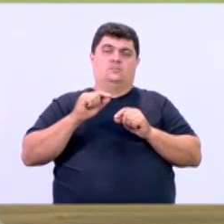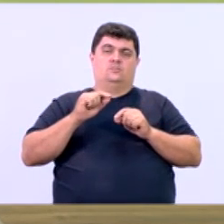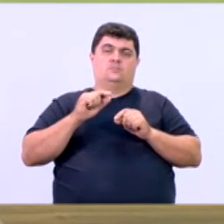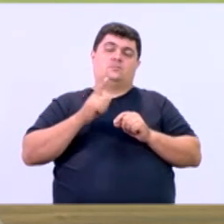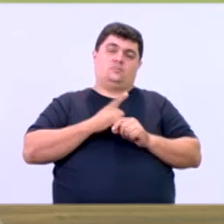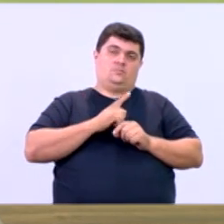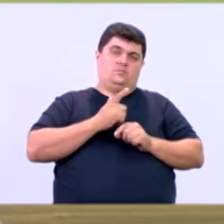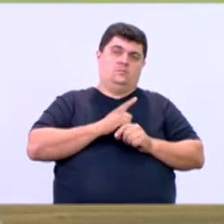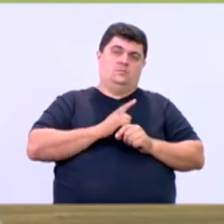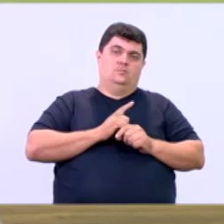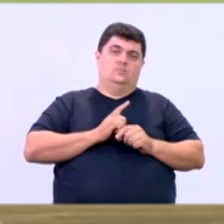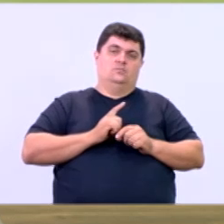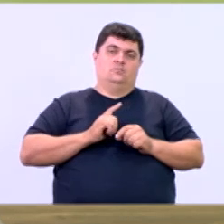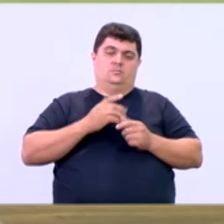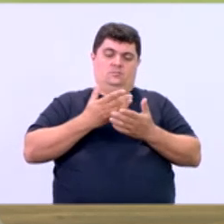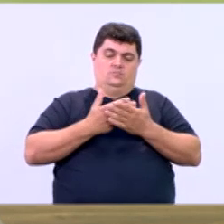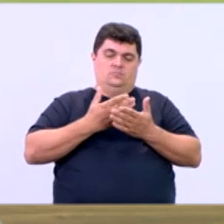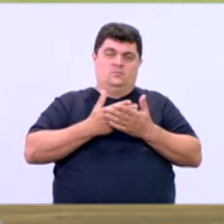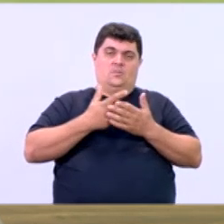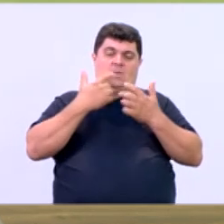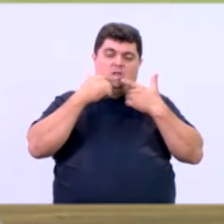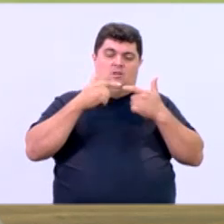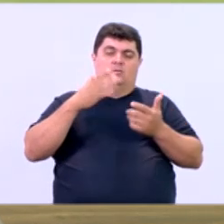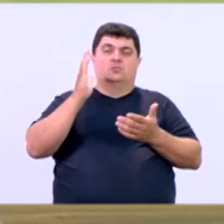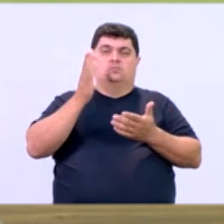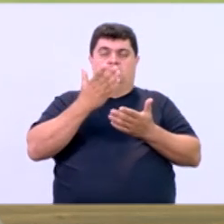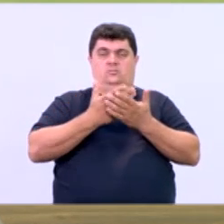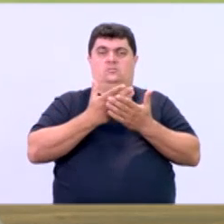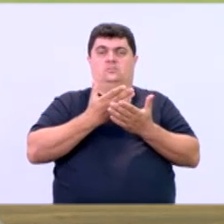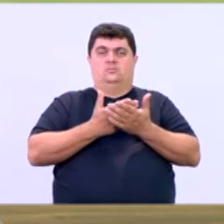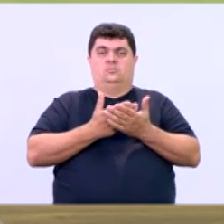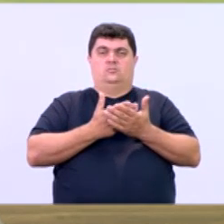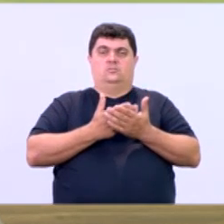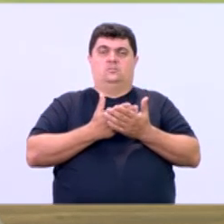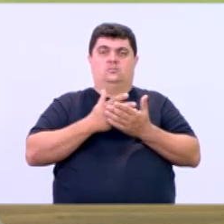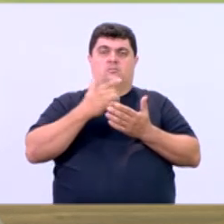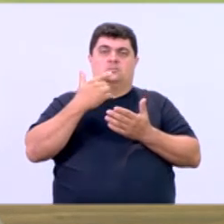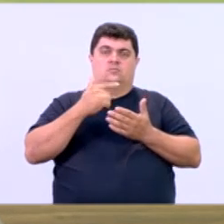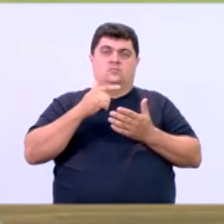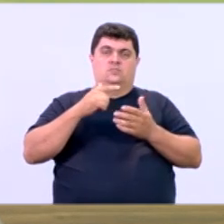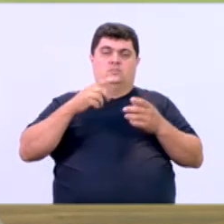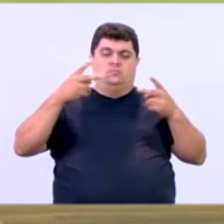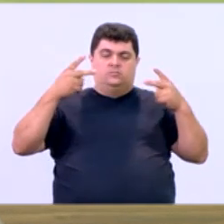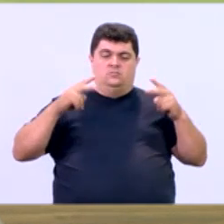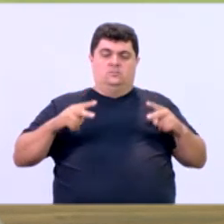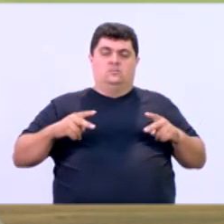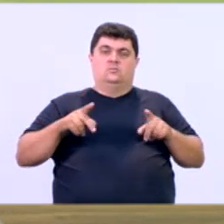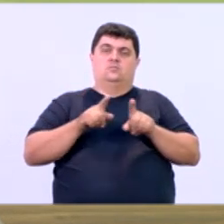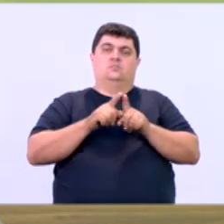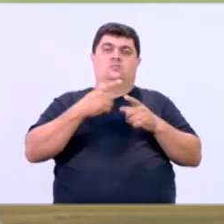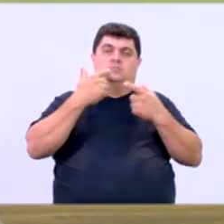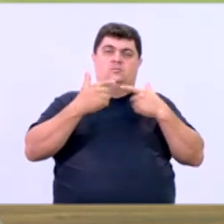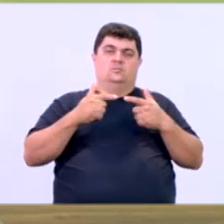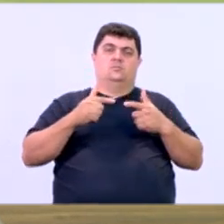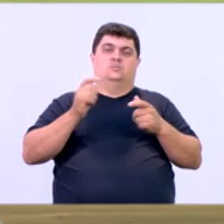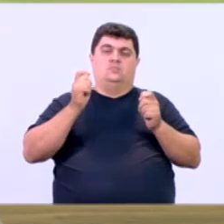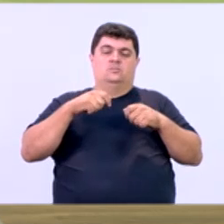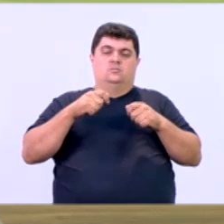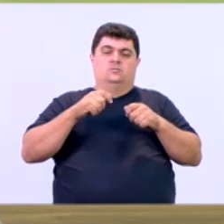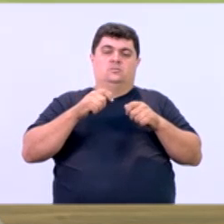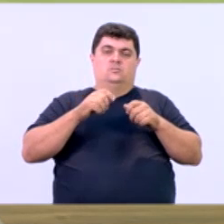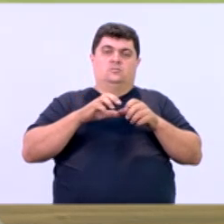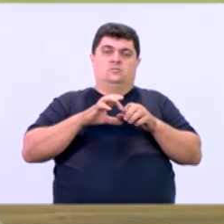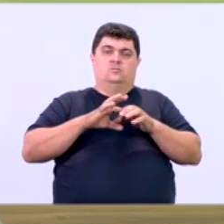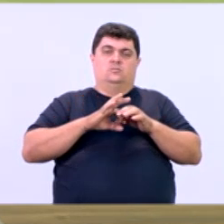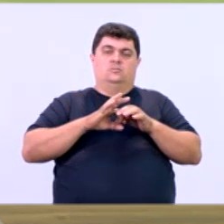nós estudamos uma linguagem, né, basicamente uma linguagem de marcação, e essa linguagem que nos permite criar